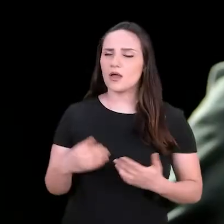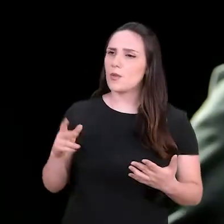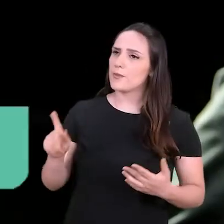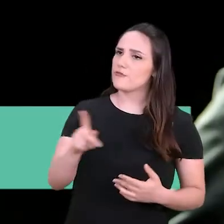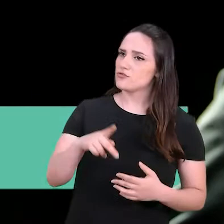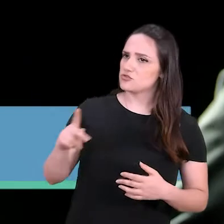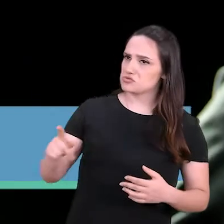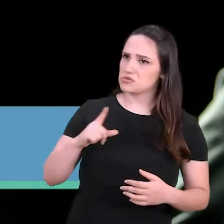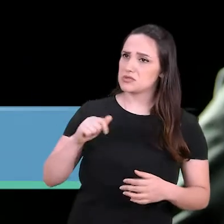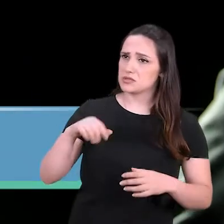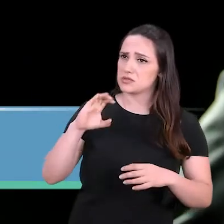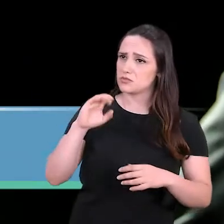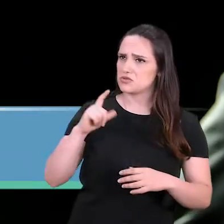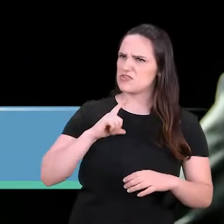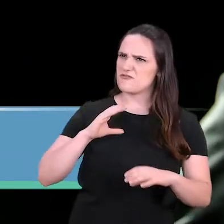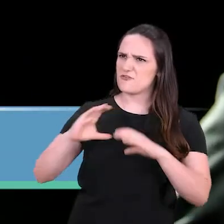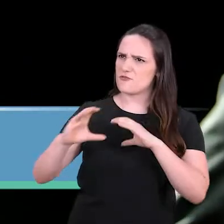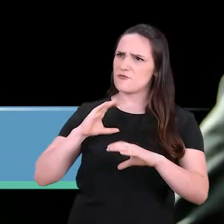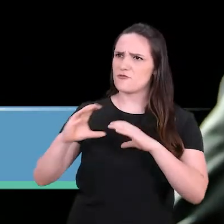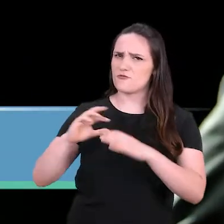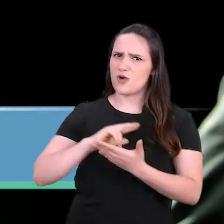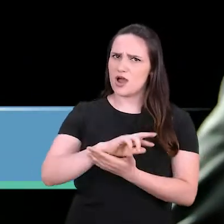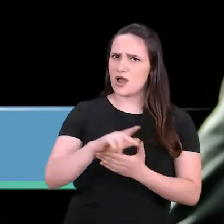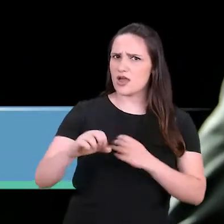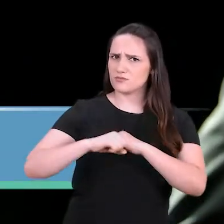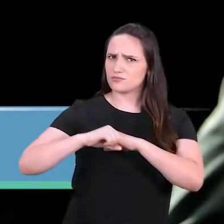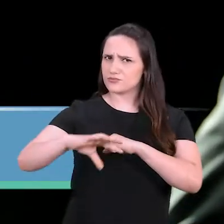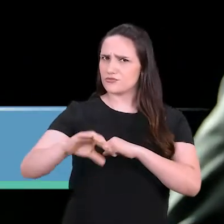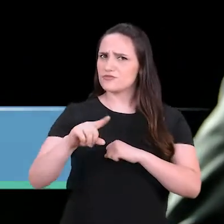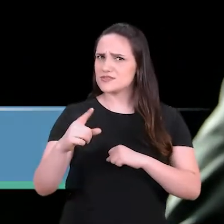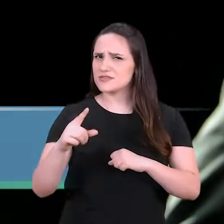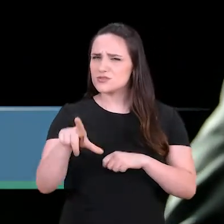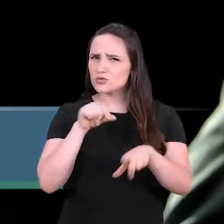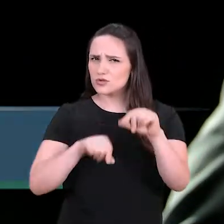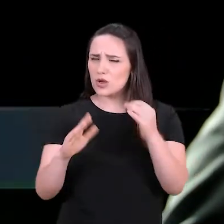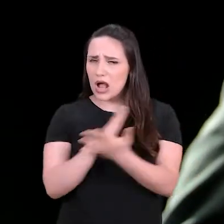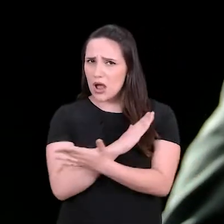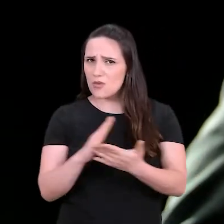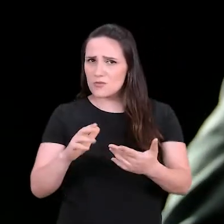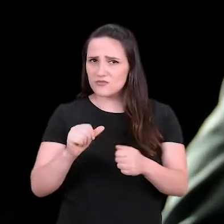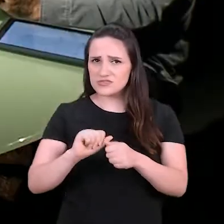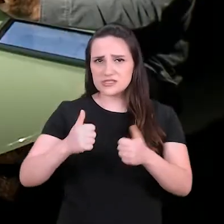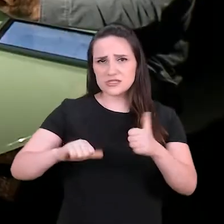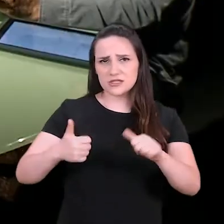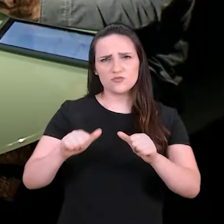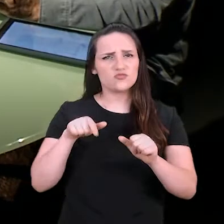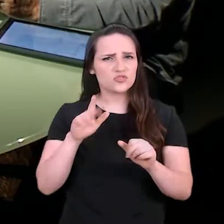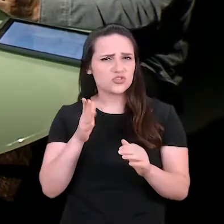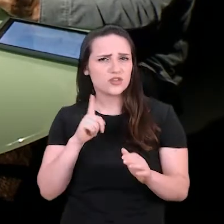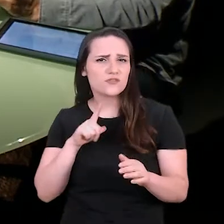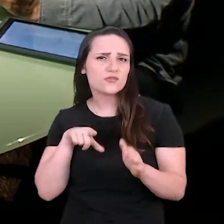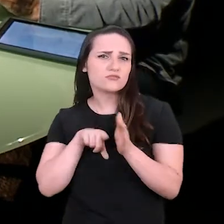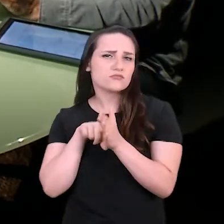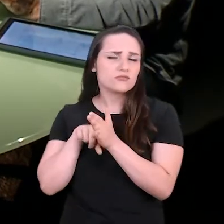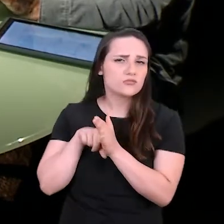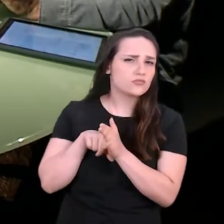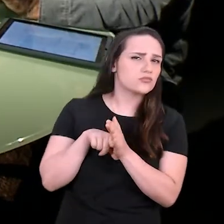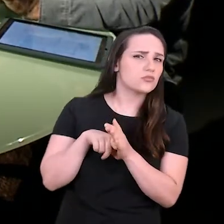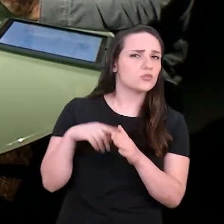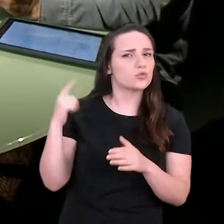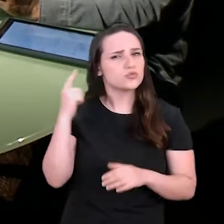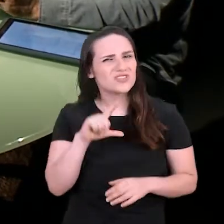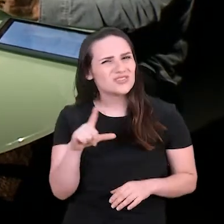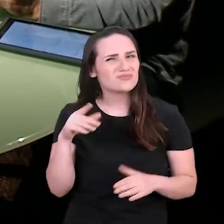Bom, professor, Campo Grande tem vários meios de comunicação, né? E o senhor selecionou alguns para sua análise. O senhor chegou a entrar em contato, houve